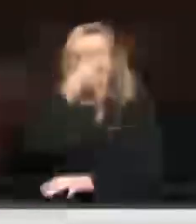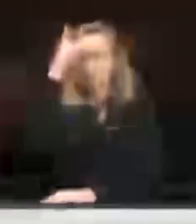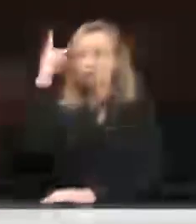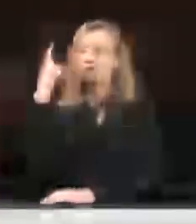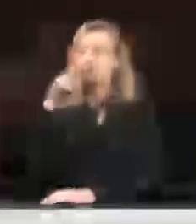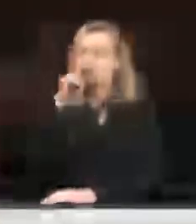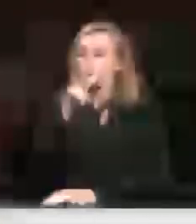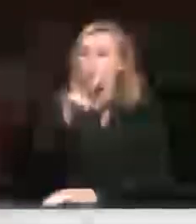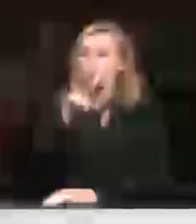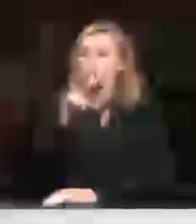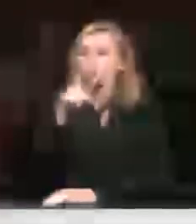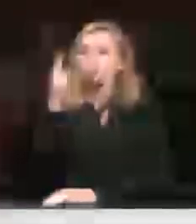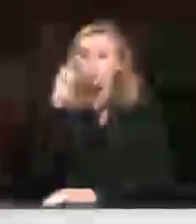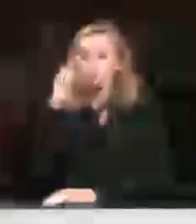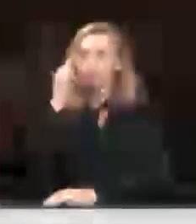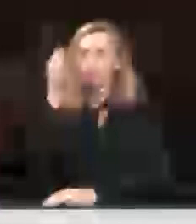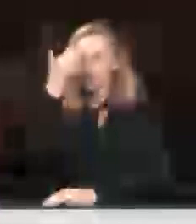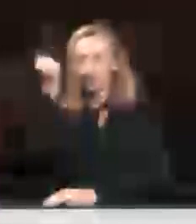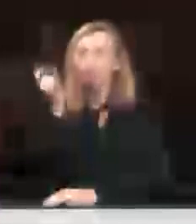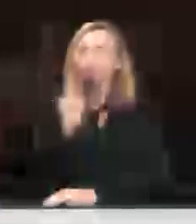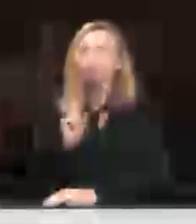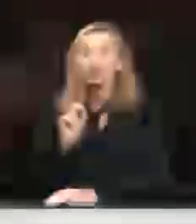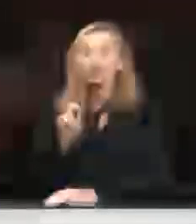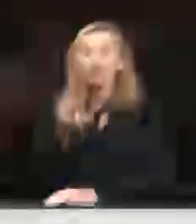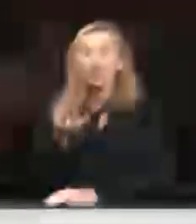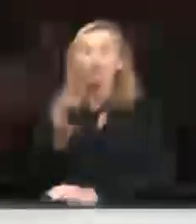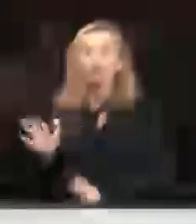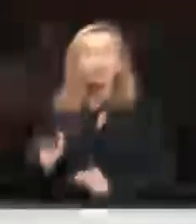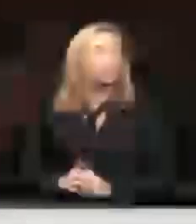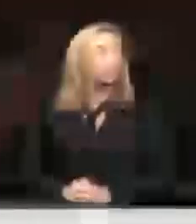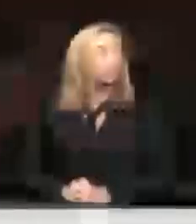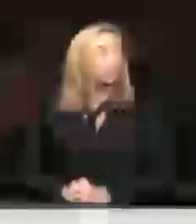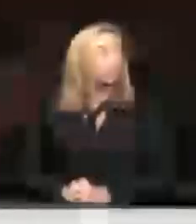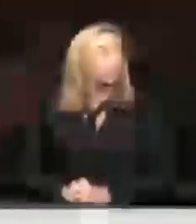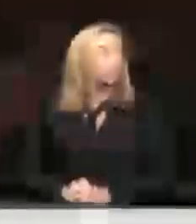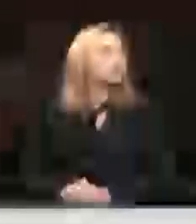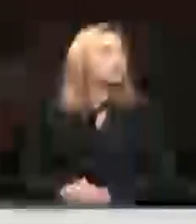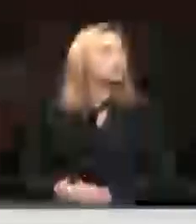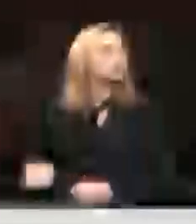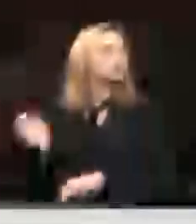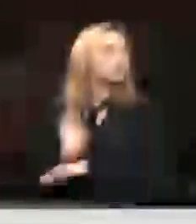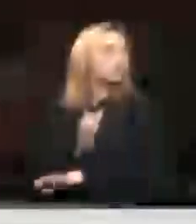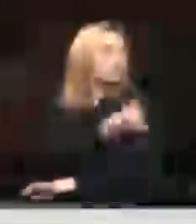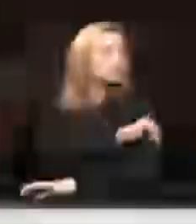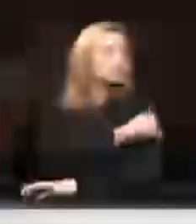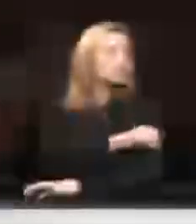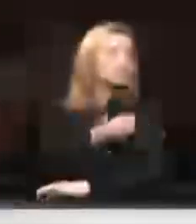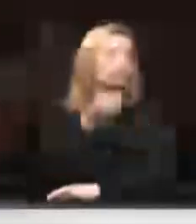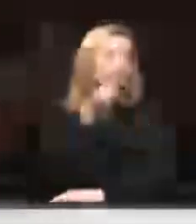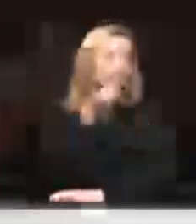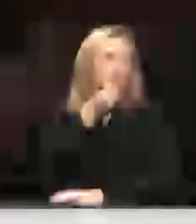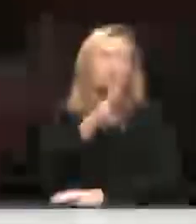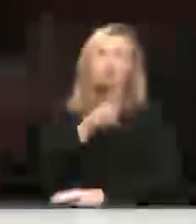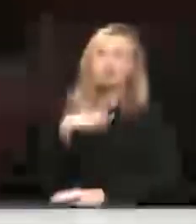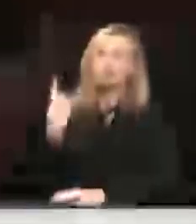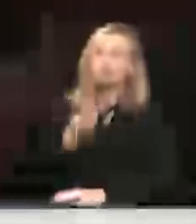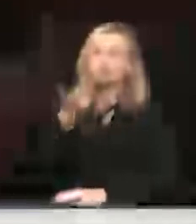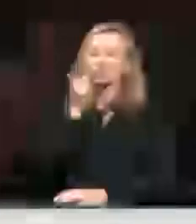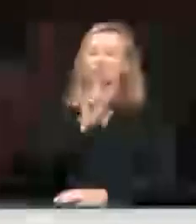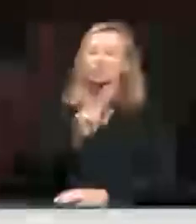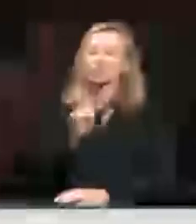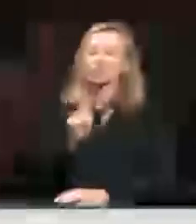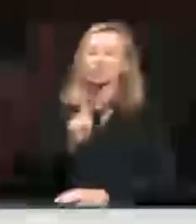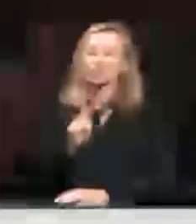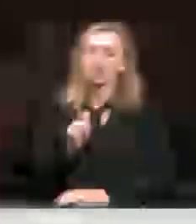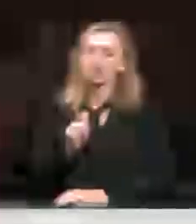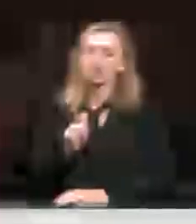forte, sabem bem o que querem para o estado do Rio de Janeiro e para o Brasil. Então, ainda bem que saímos com as